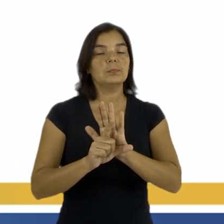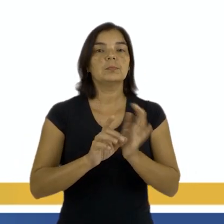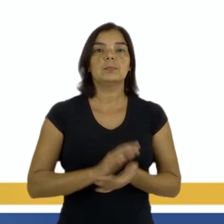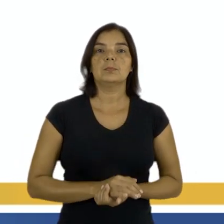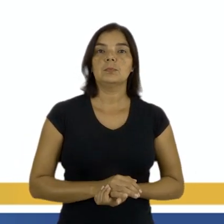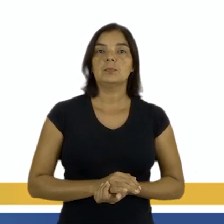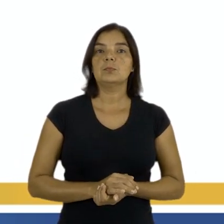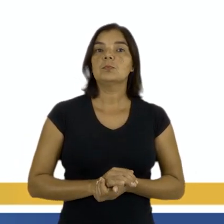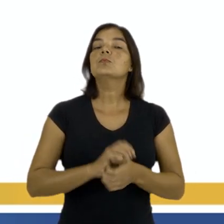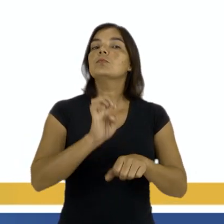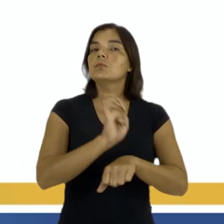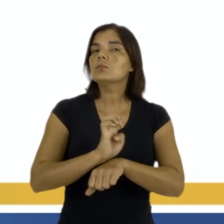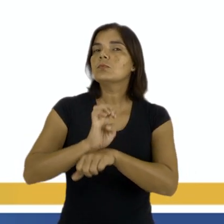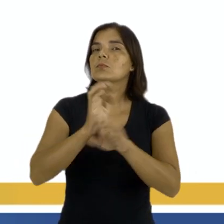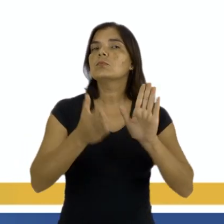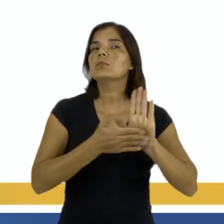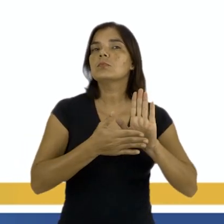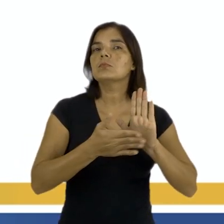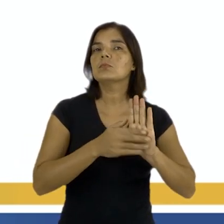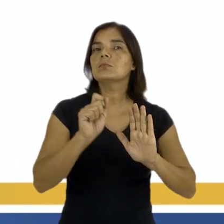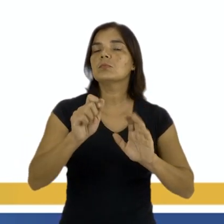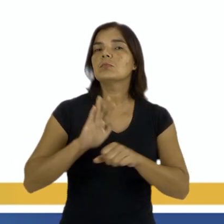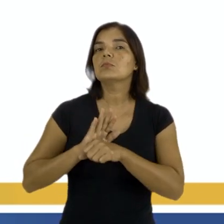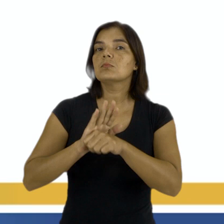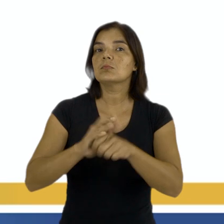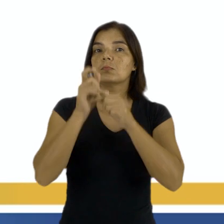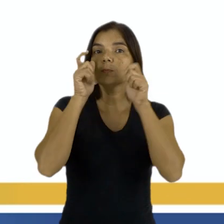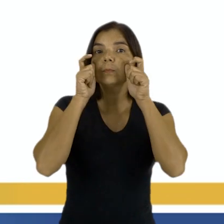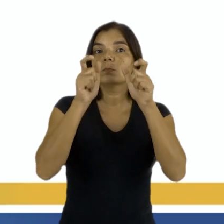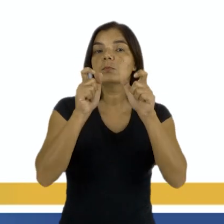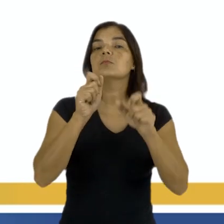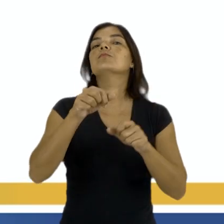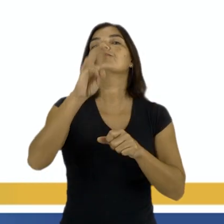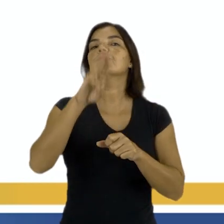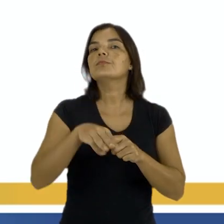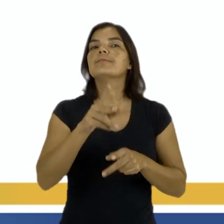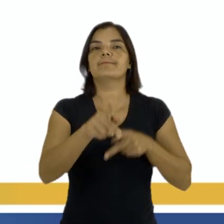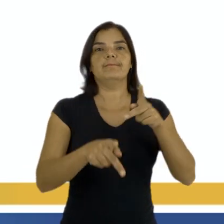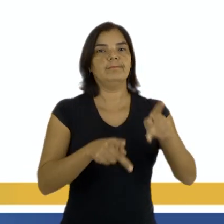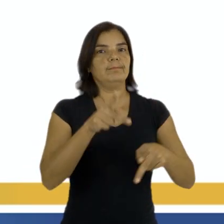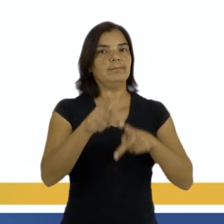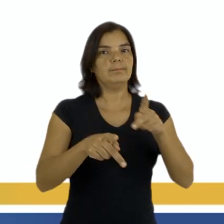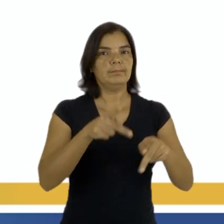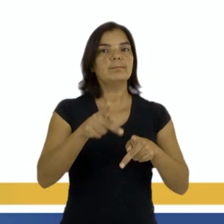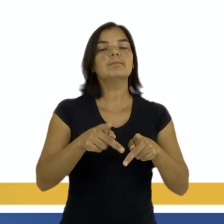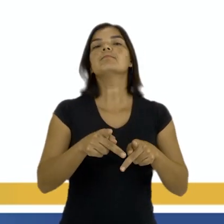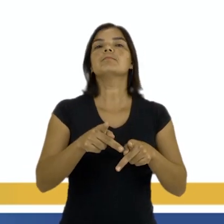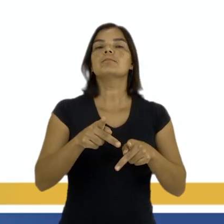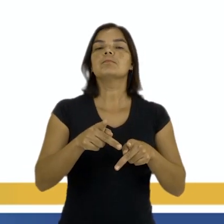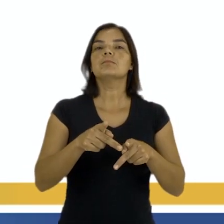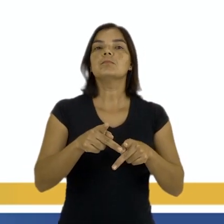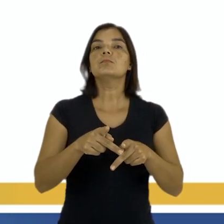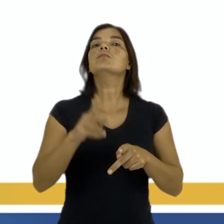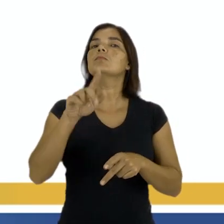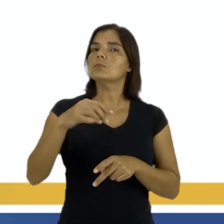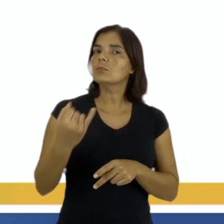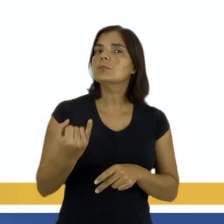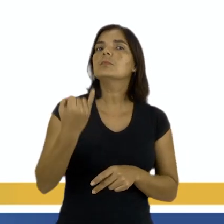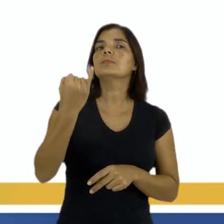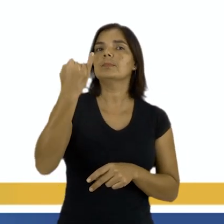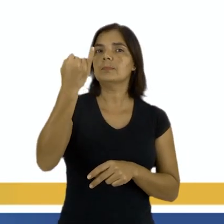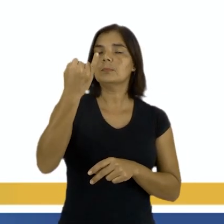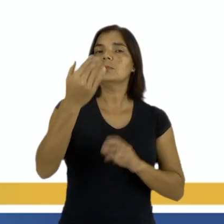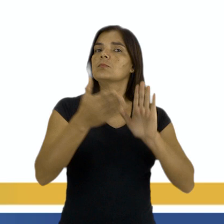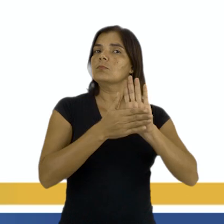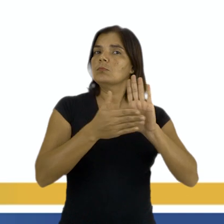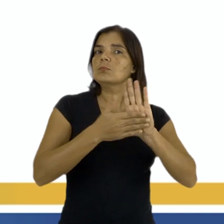O Estado tem como propósito atender aos interesses da população. Presta bem atenção aqui, tá? Essa parte desse conceito é muito interessante, foi defendido